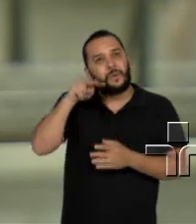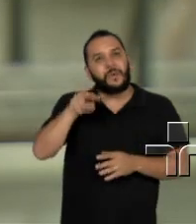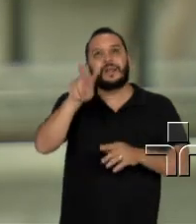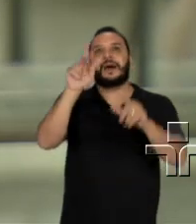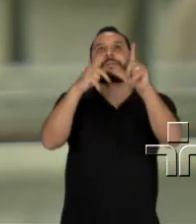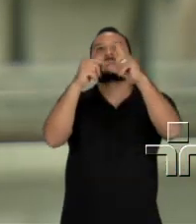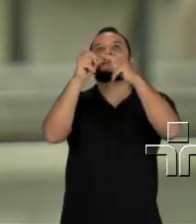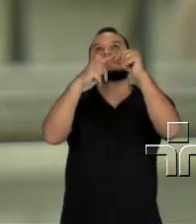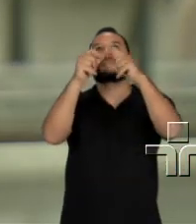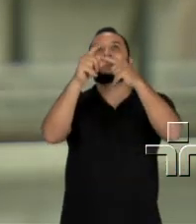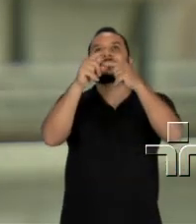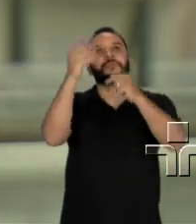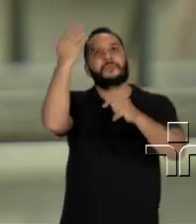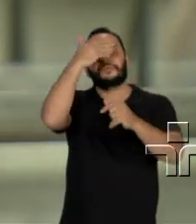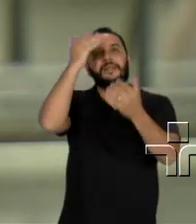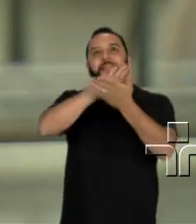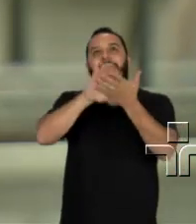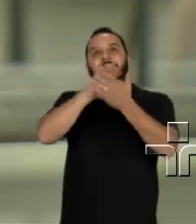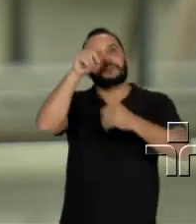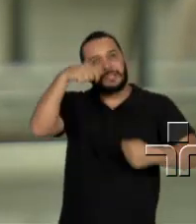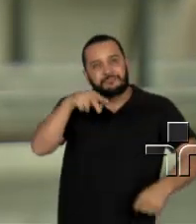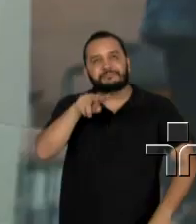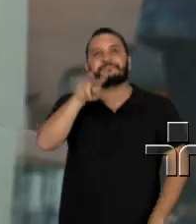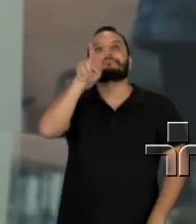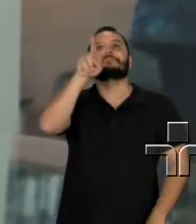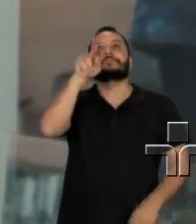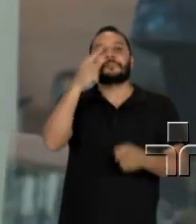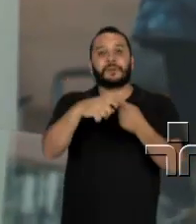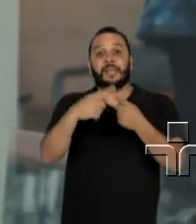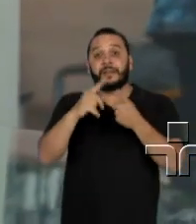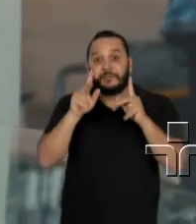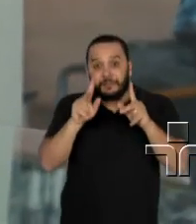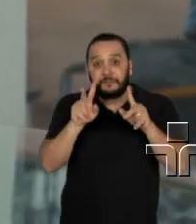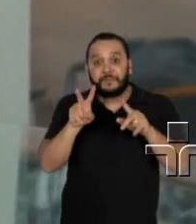como as estrelas e eu sempre acreditei que elas brilhariam